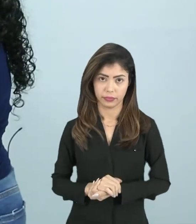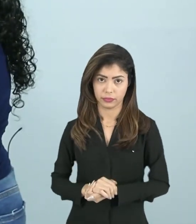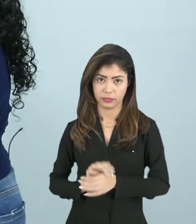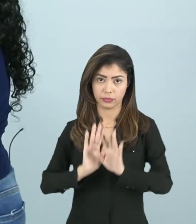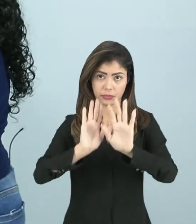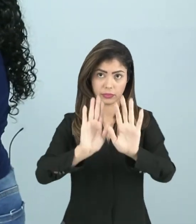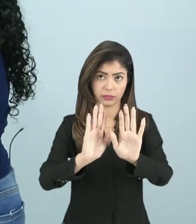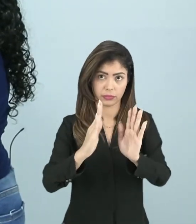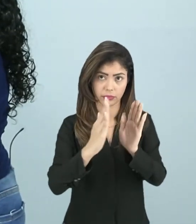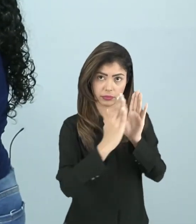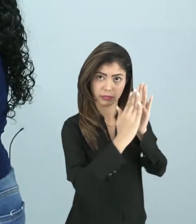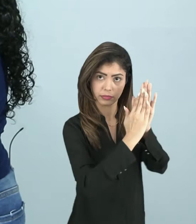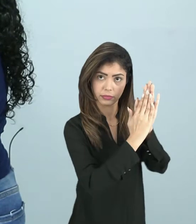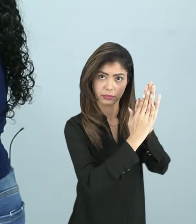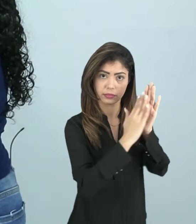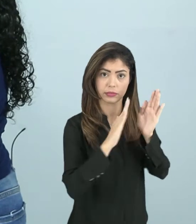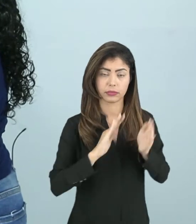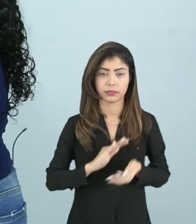colocar.